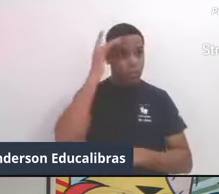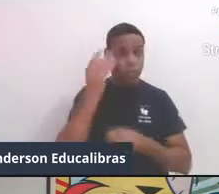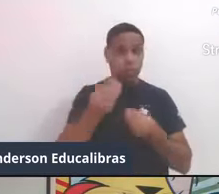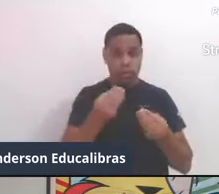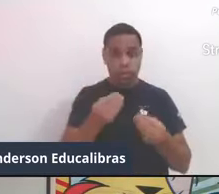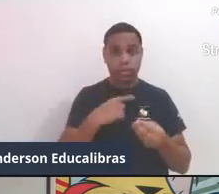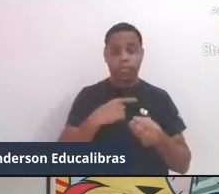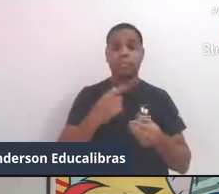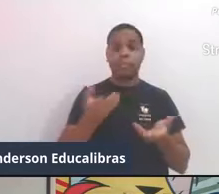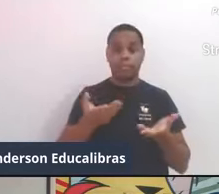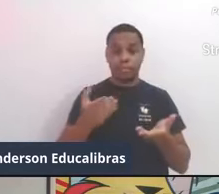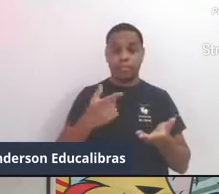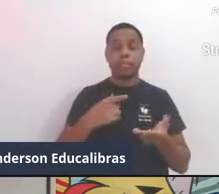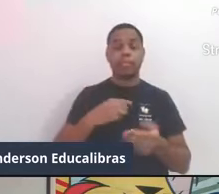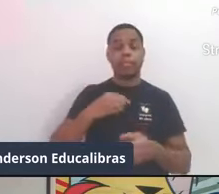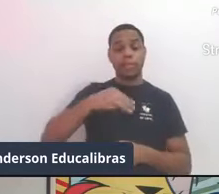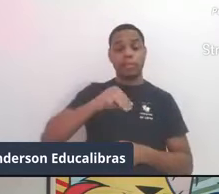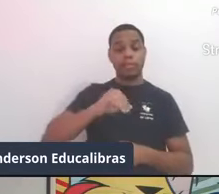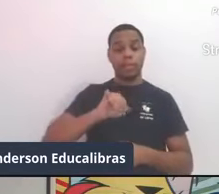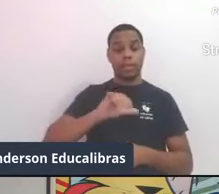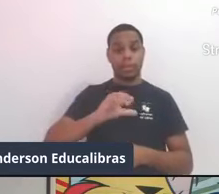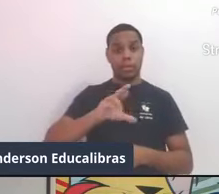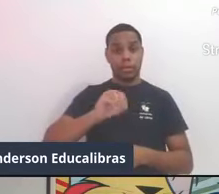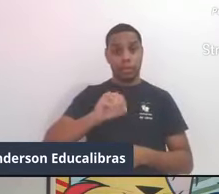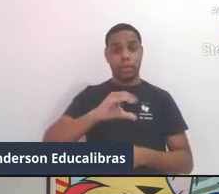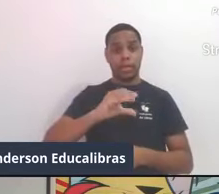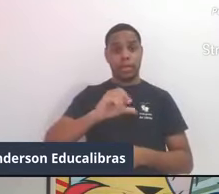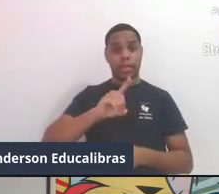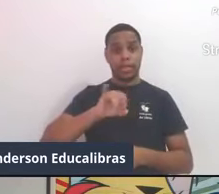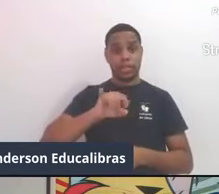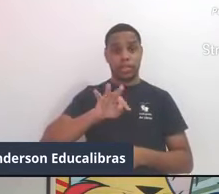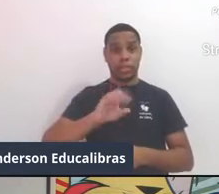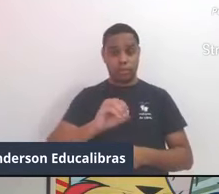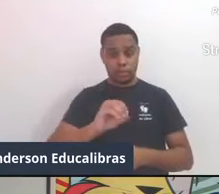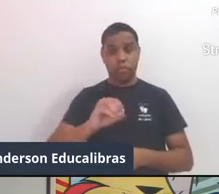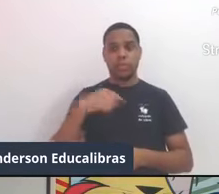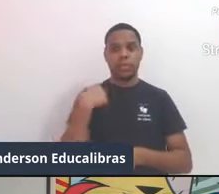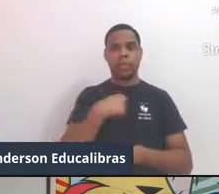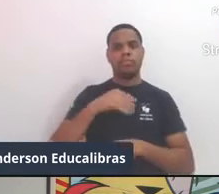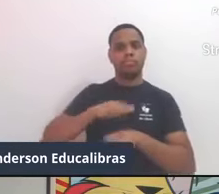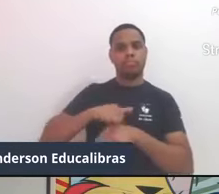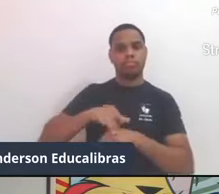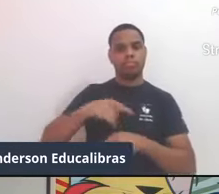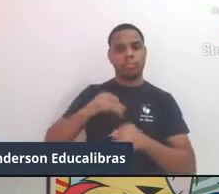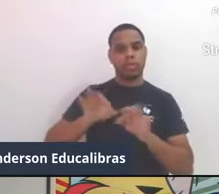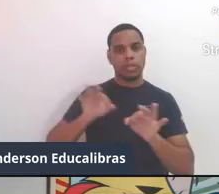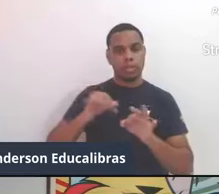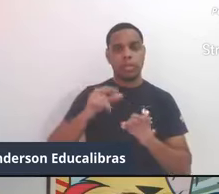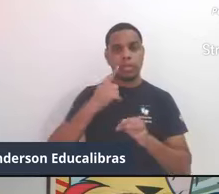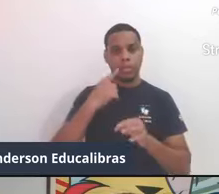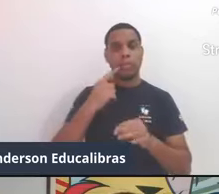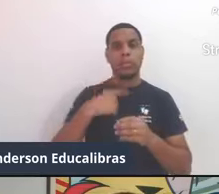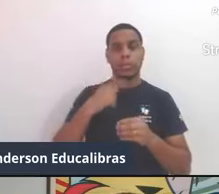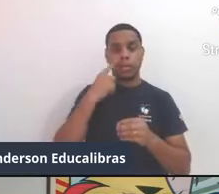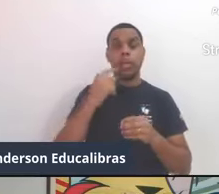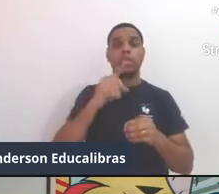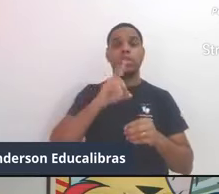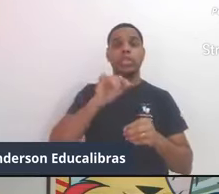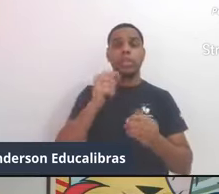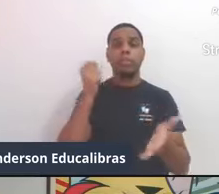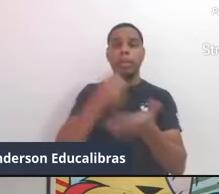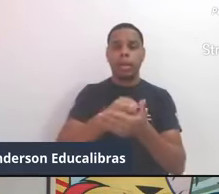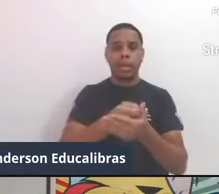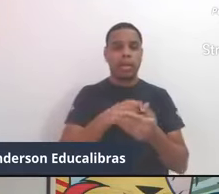você ter uma ideia, hoje no microcrédito a gente tem feito uma ação de ficar postergando data de pagamento